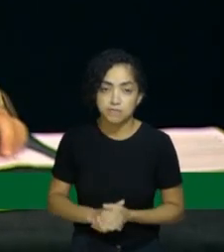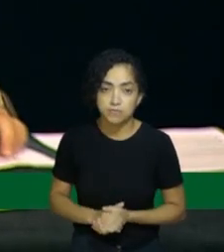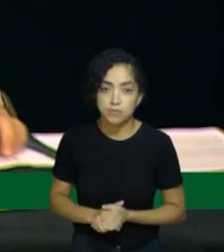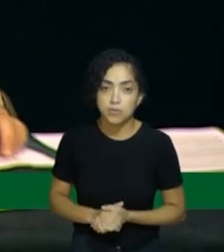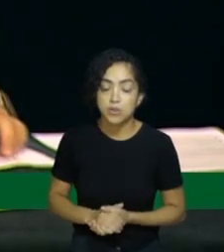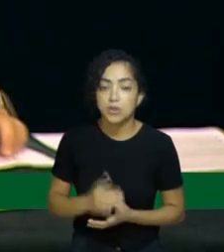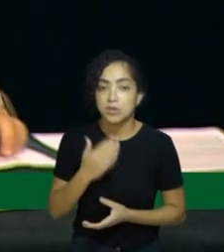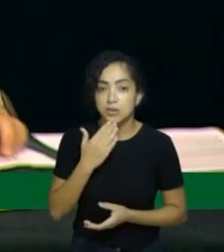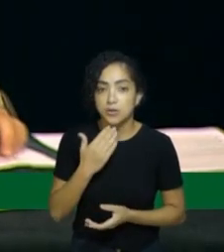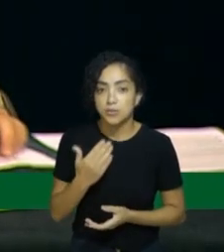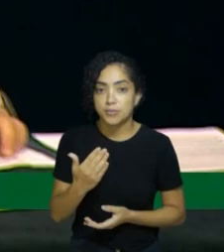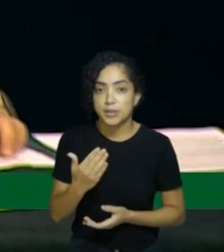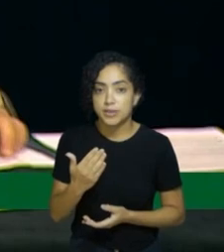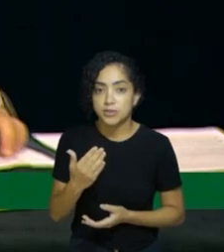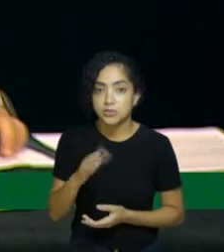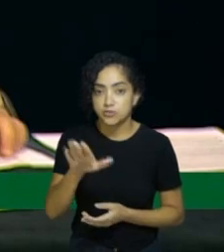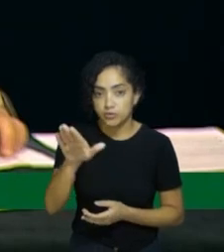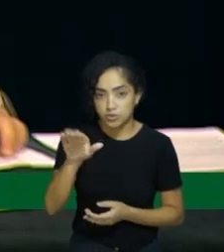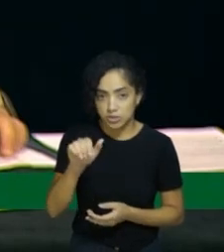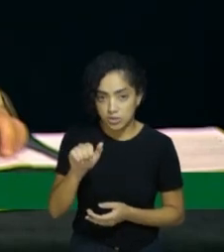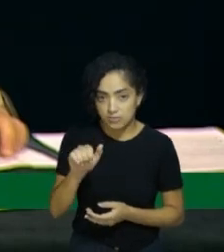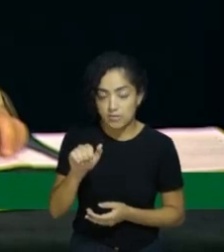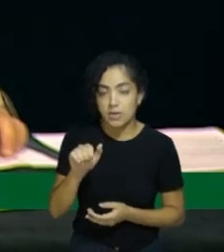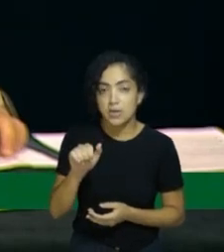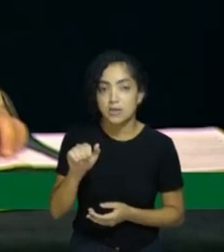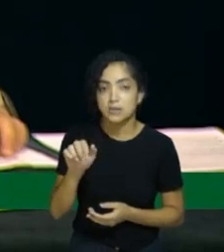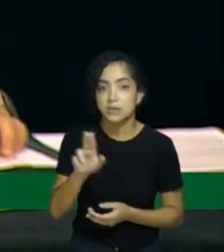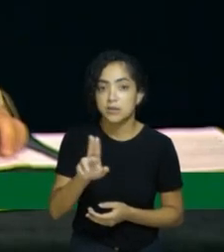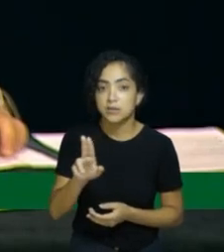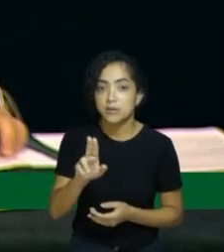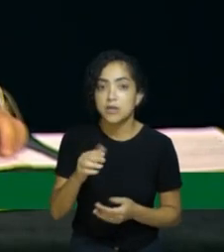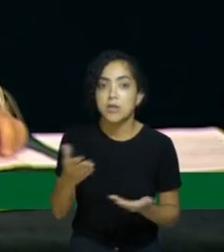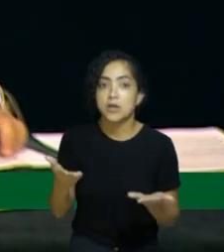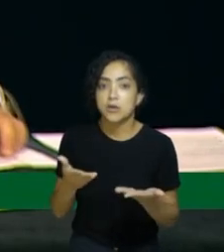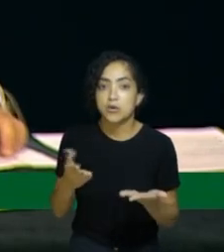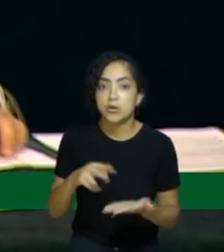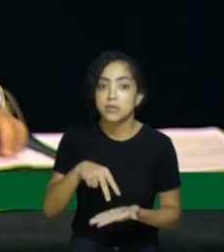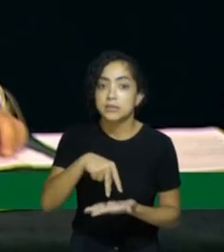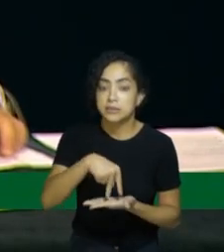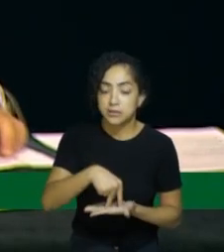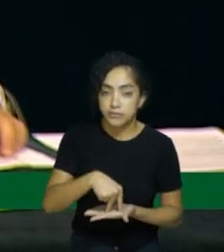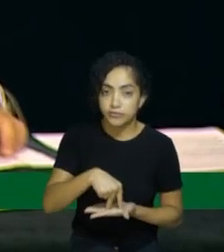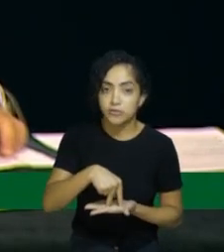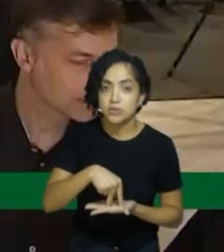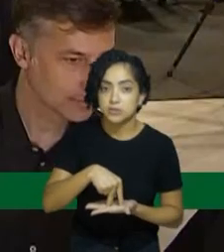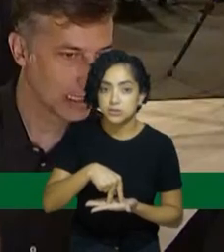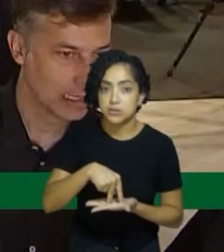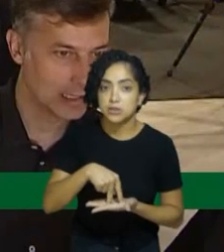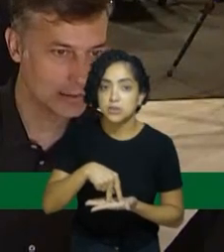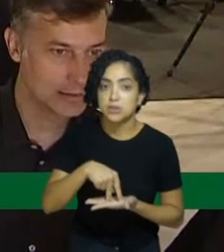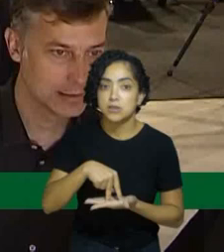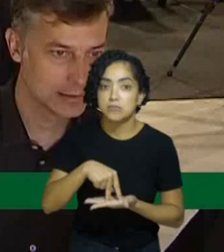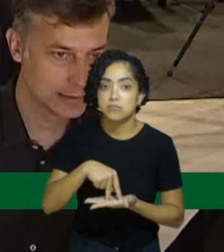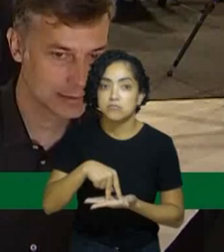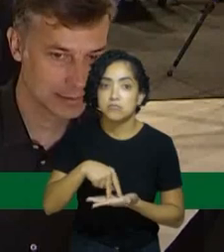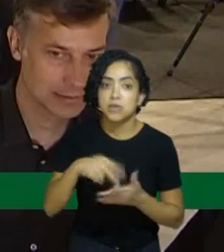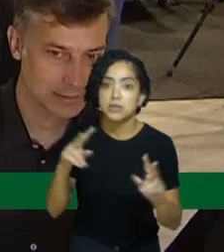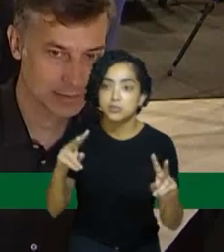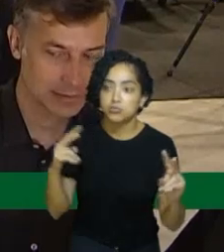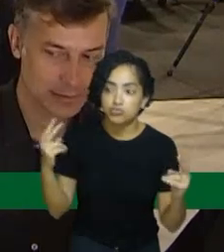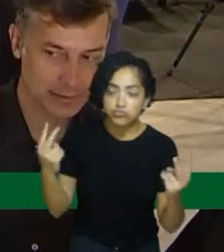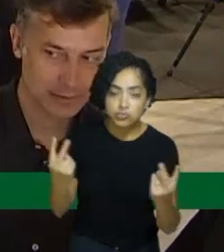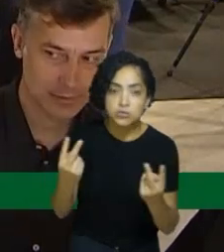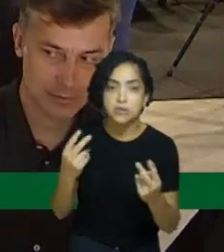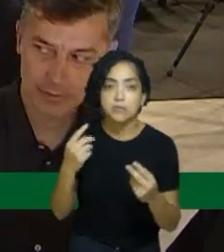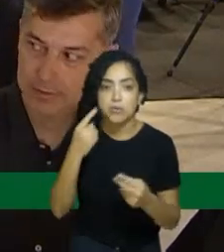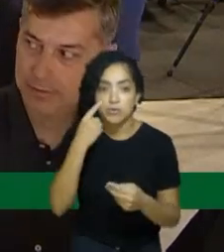peço no momento em que eu chamá-los eu vou chamar em número de 10 agora que levantem para que a sociedade os conheça o povo aqui da nossa grande região